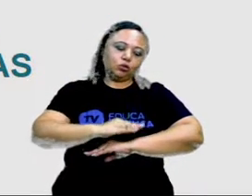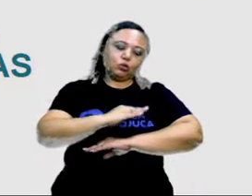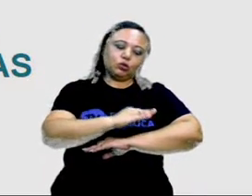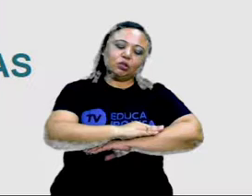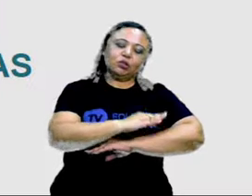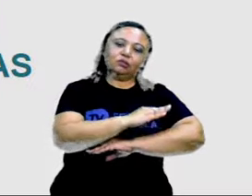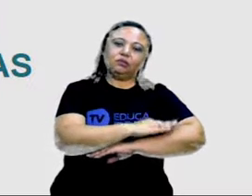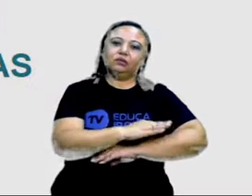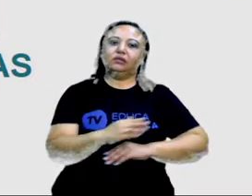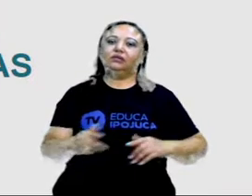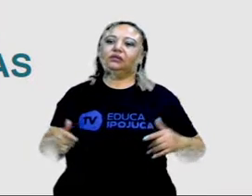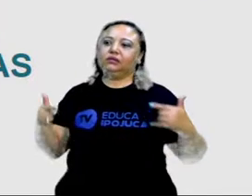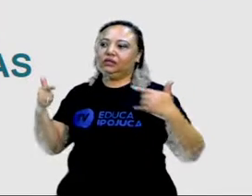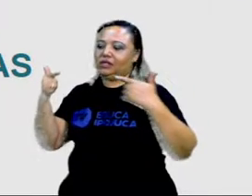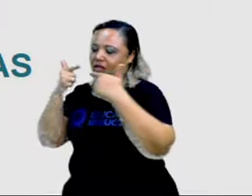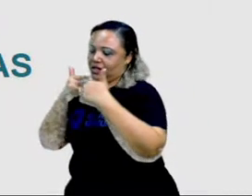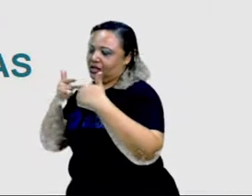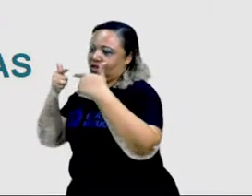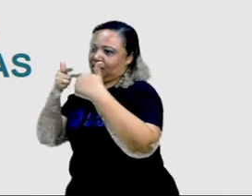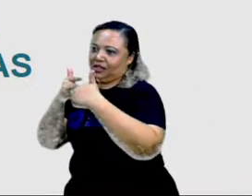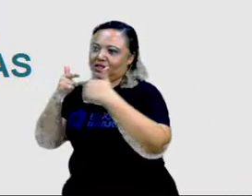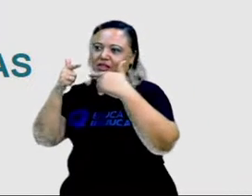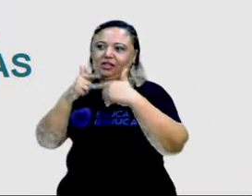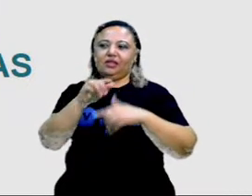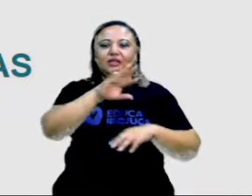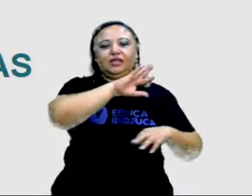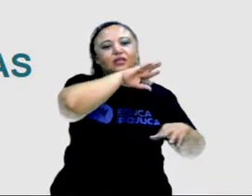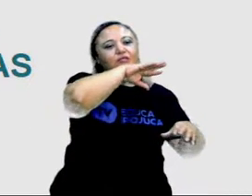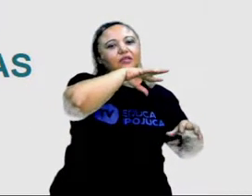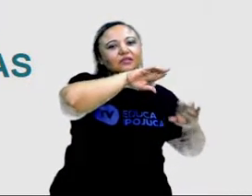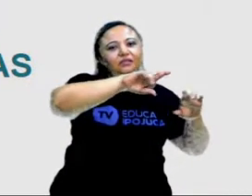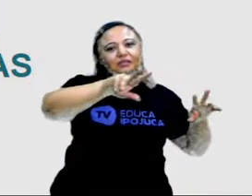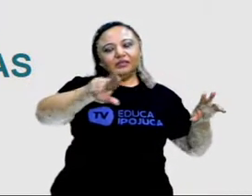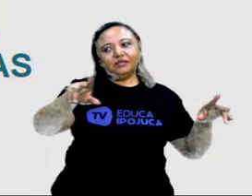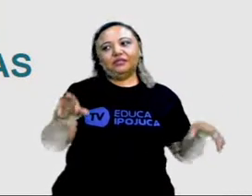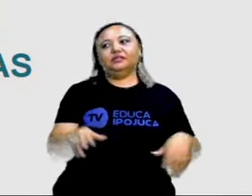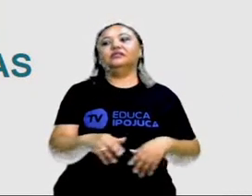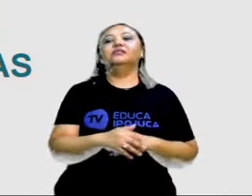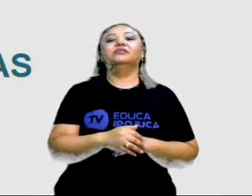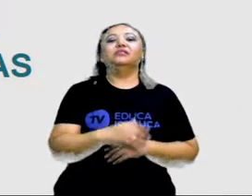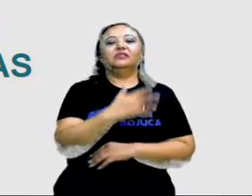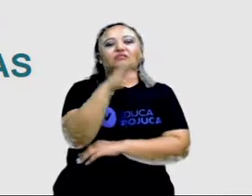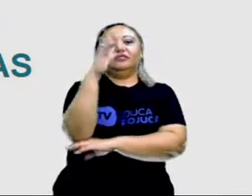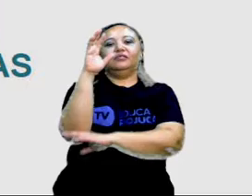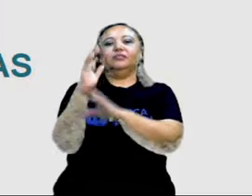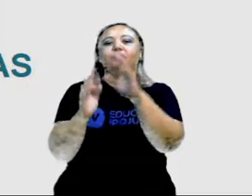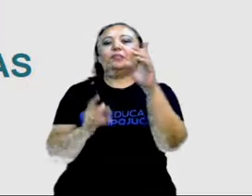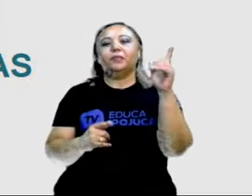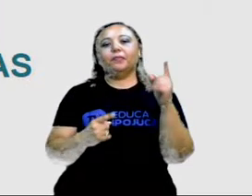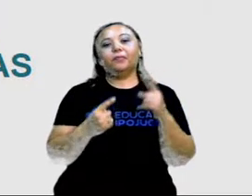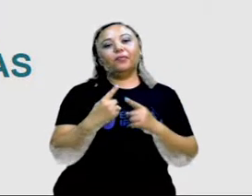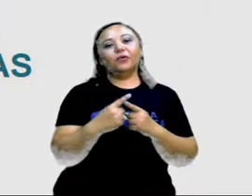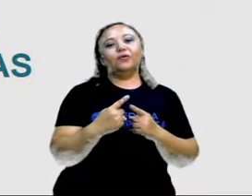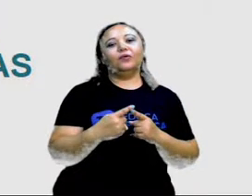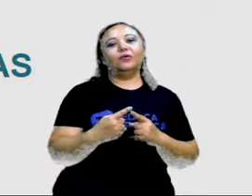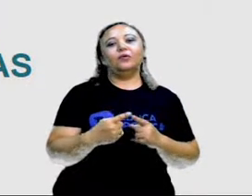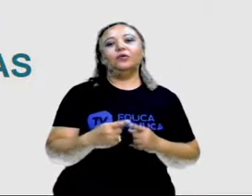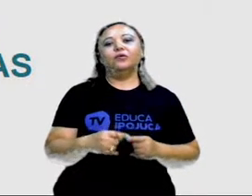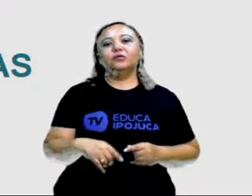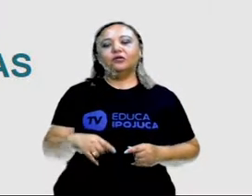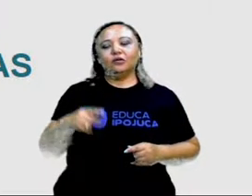motivo de gozação de todos da floresta. Pois, de muito pensar,